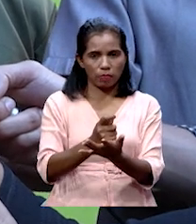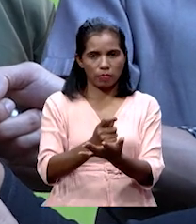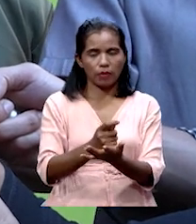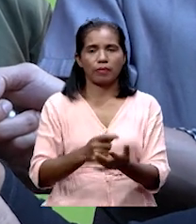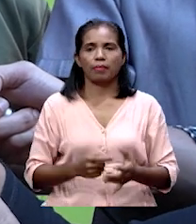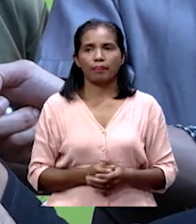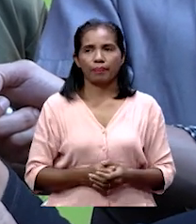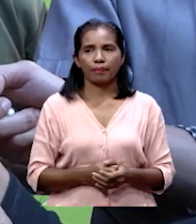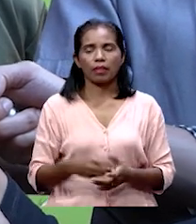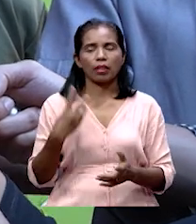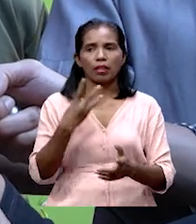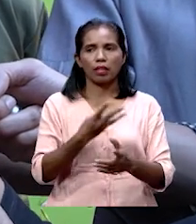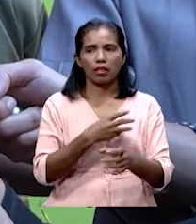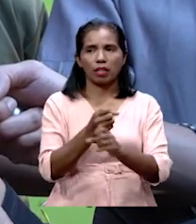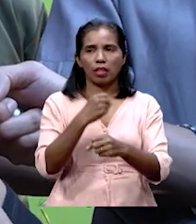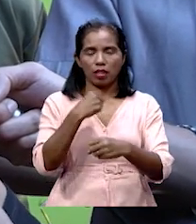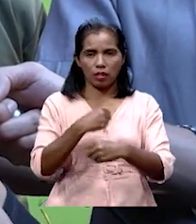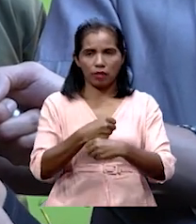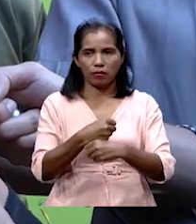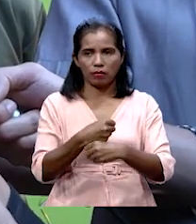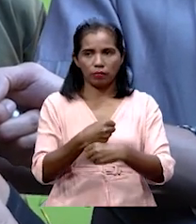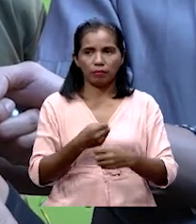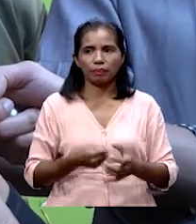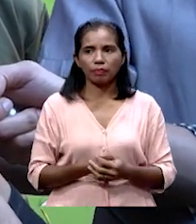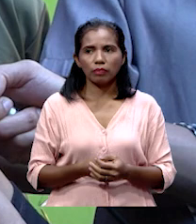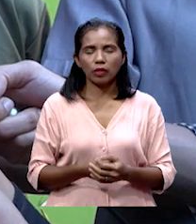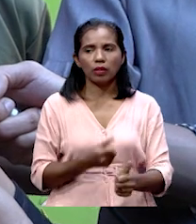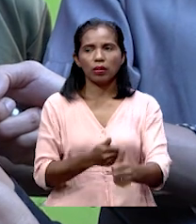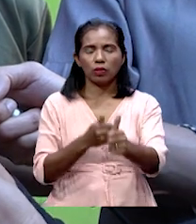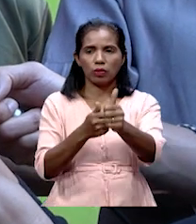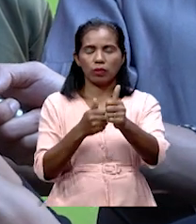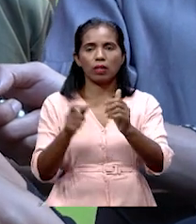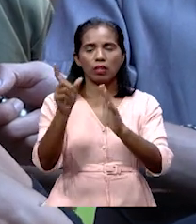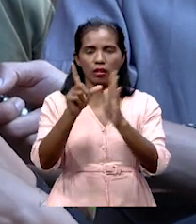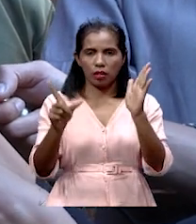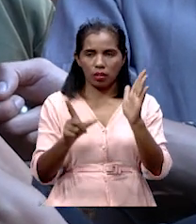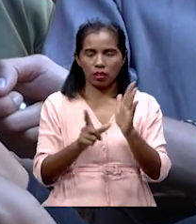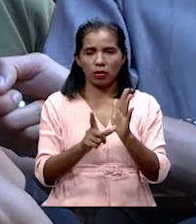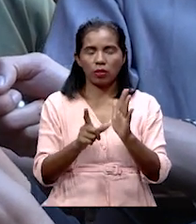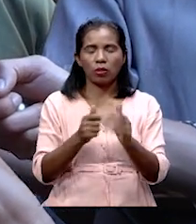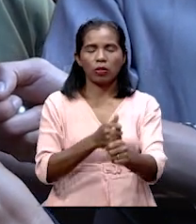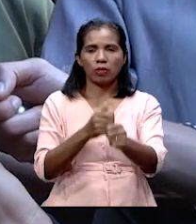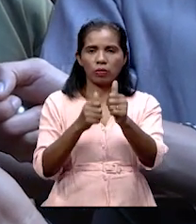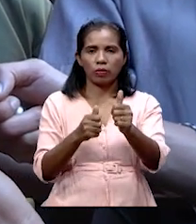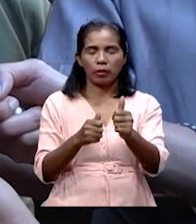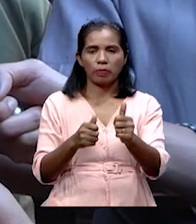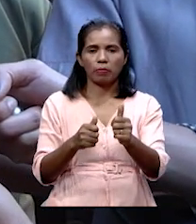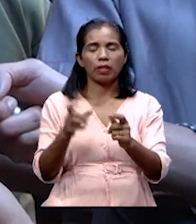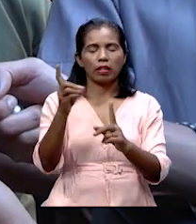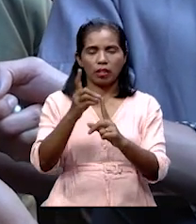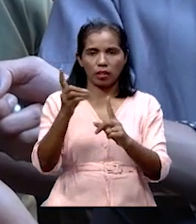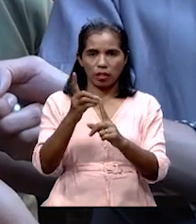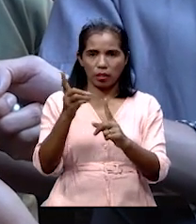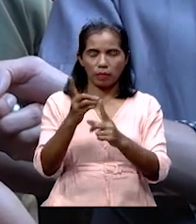halo, claro que deliberação ne baseia va first expire, first